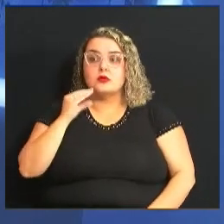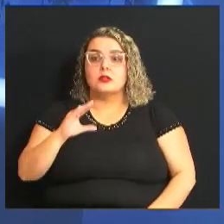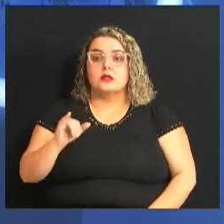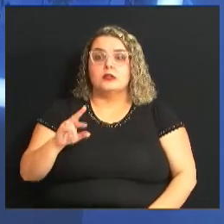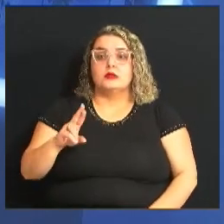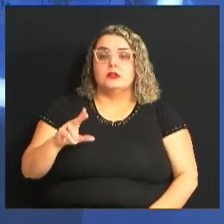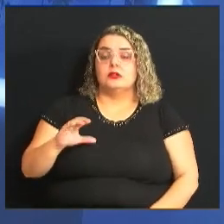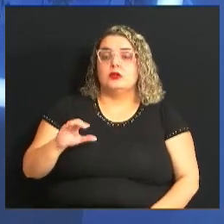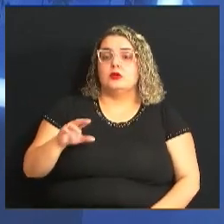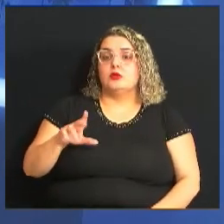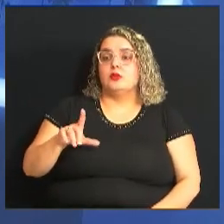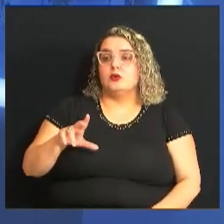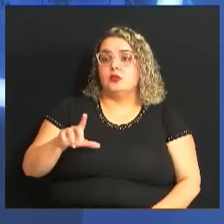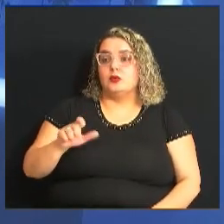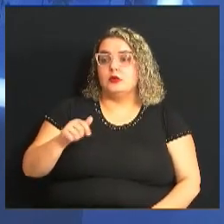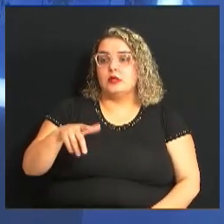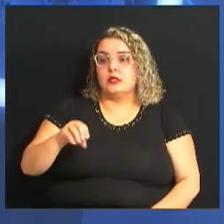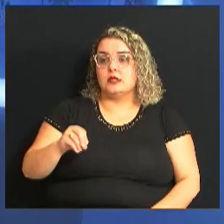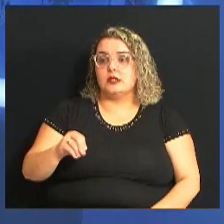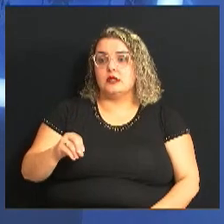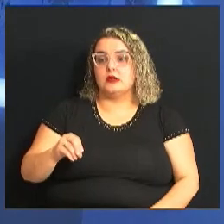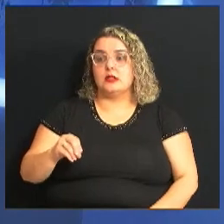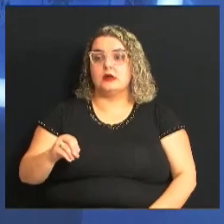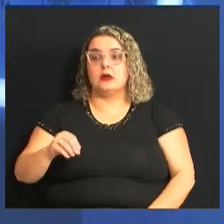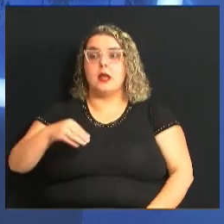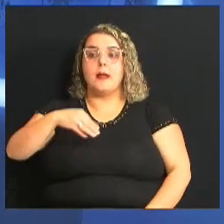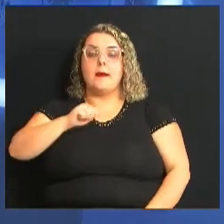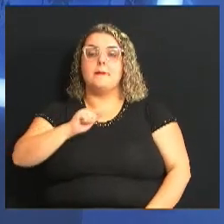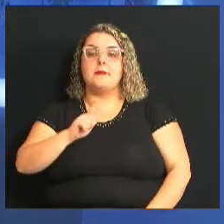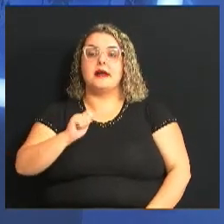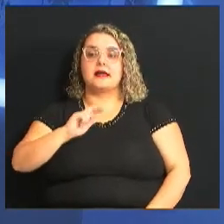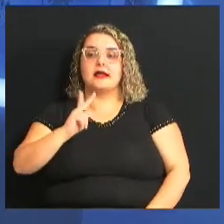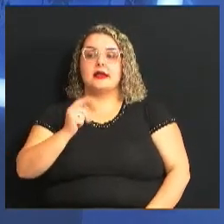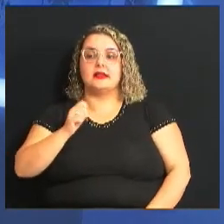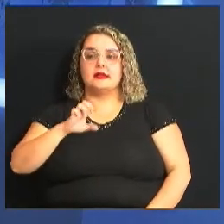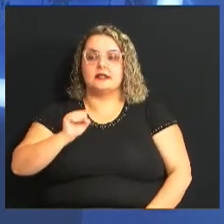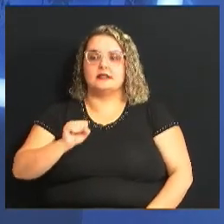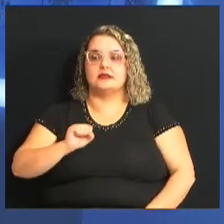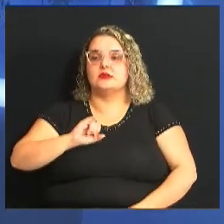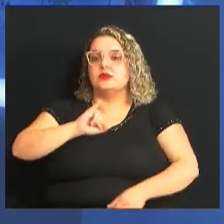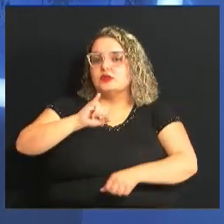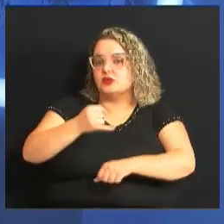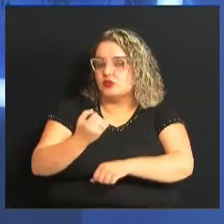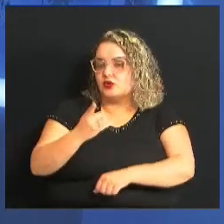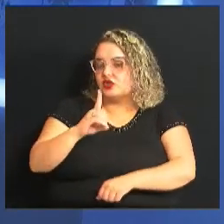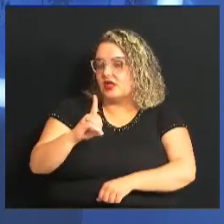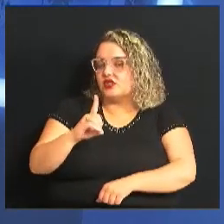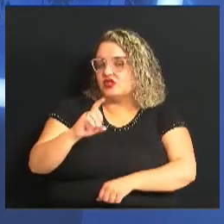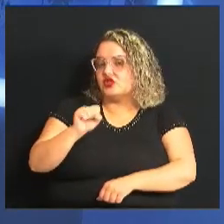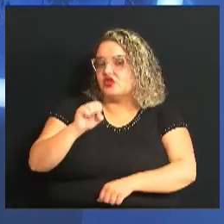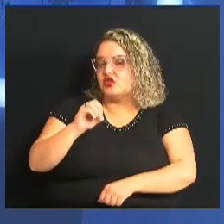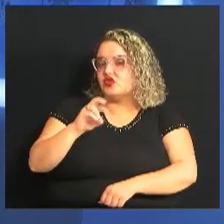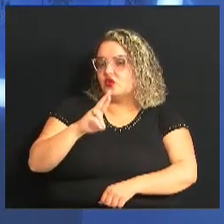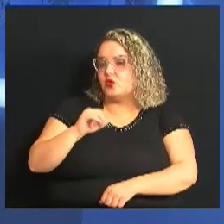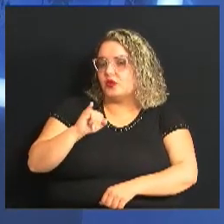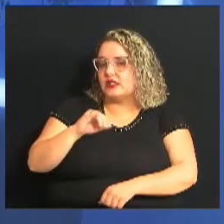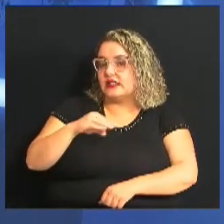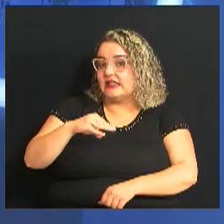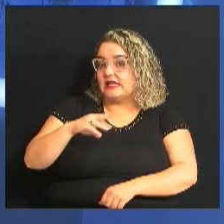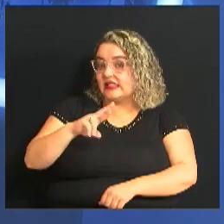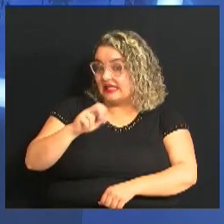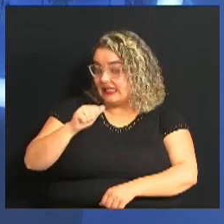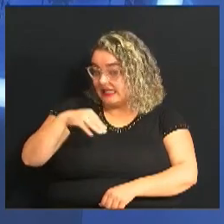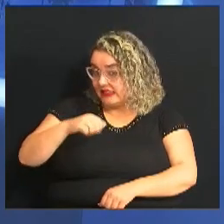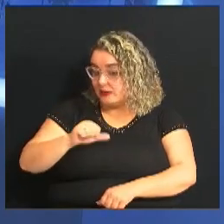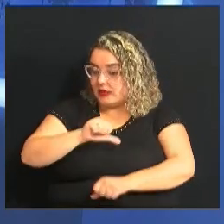em trecho na rua Dona Maria de Almeida Magalhães, lá no Jardim Sorirama, no distrito de Souzas. A via terá o sentido